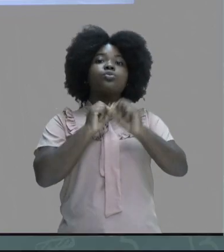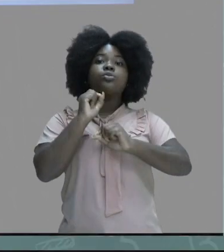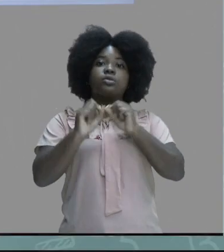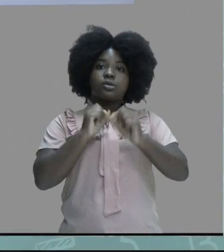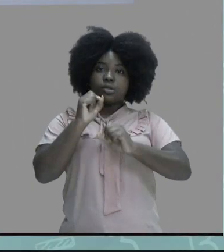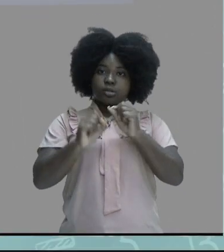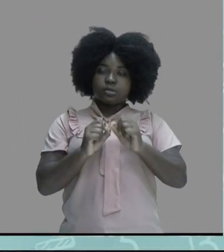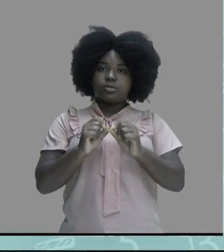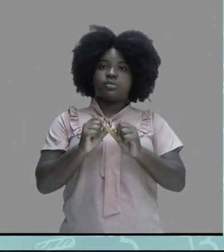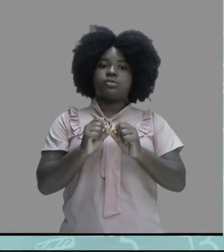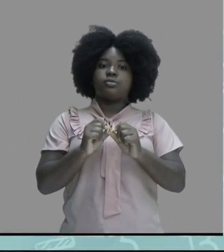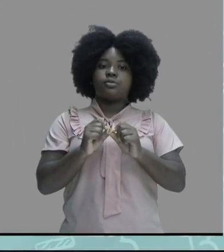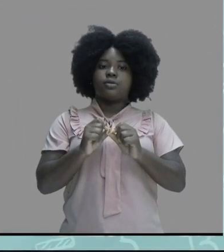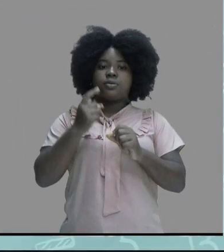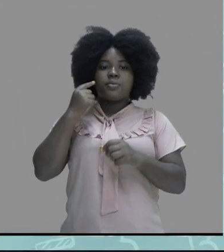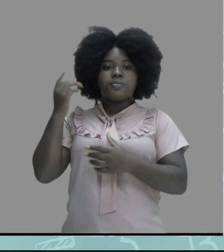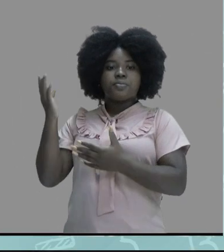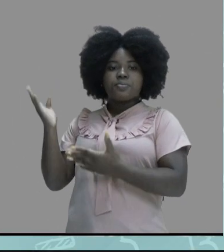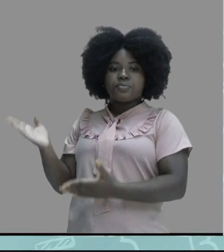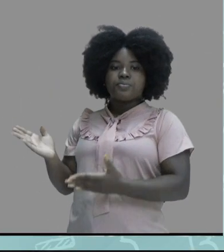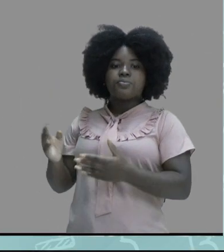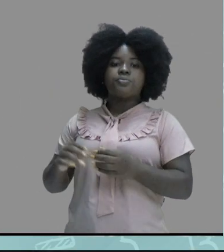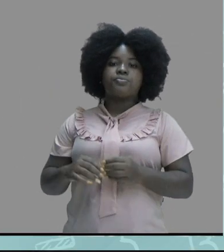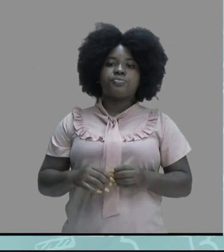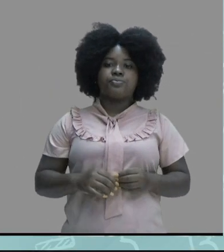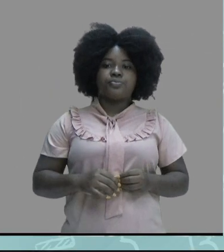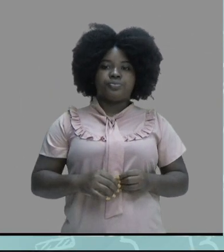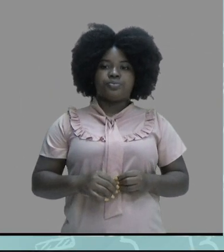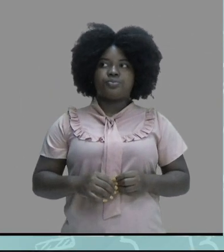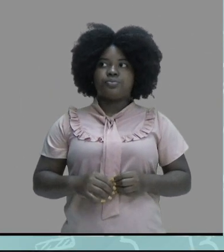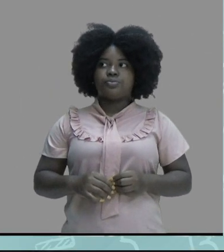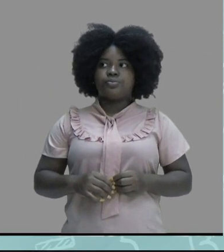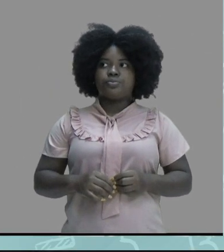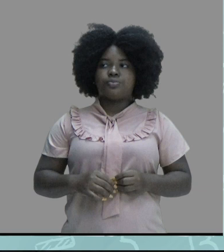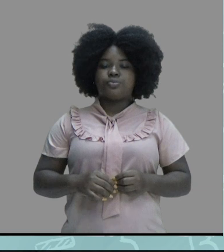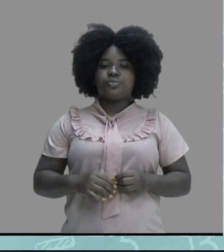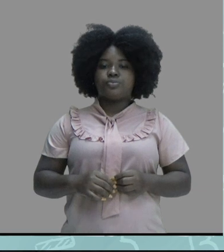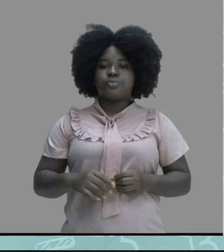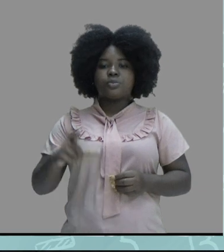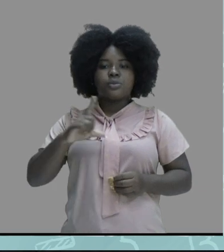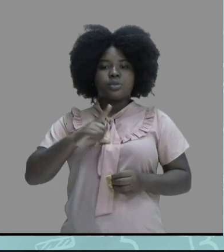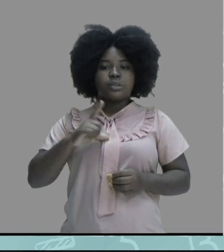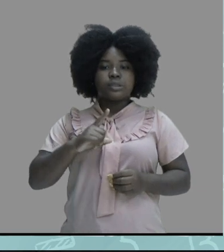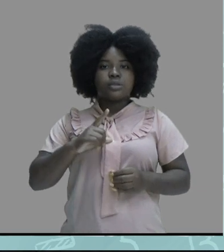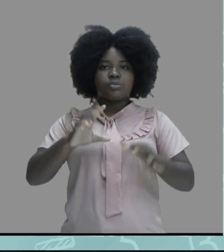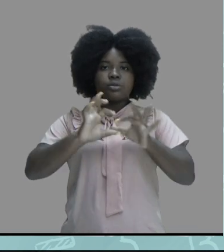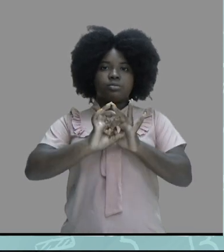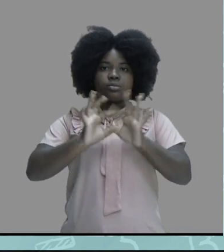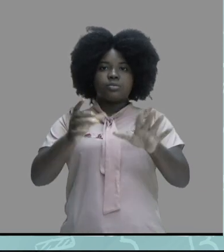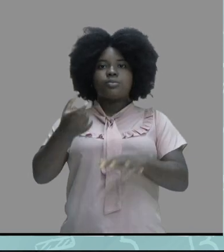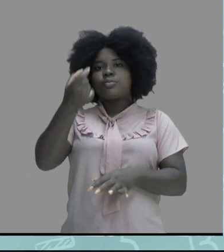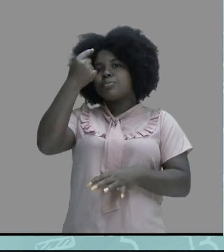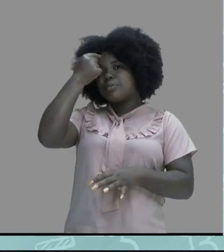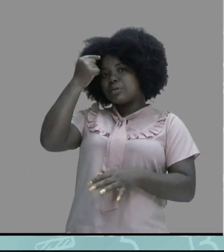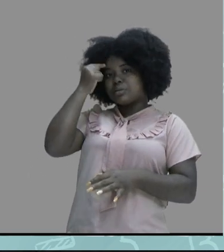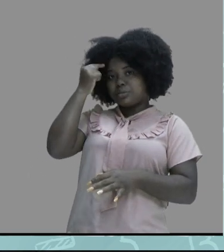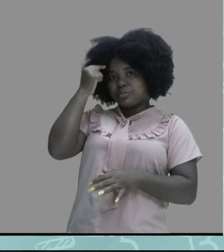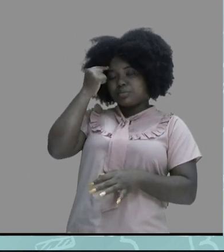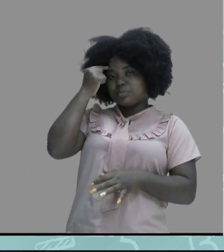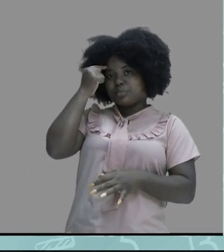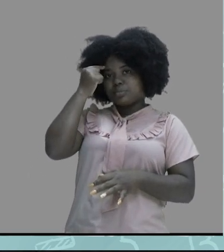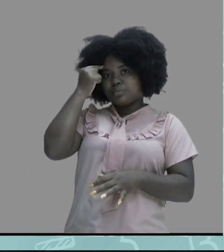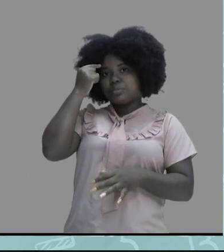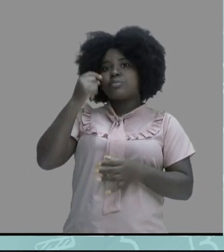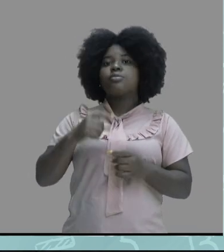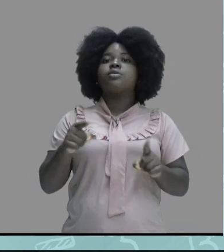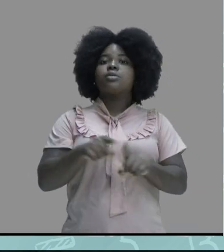A garantia das necessidades básicas, como, por exemplo, liberdade de pensamento e de expressão, além da ideia